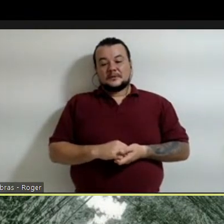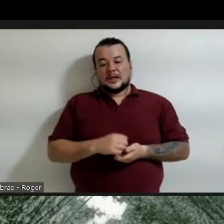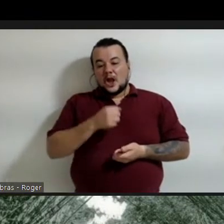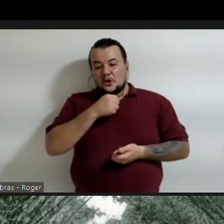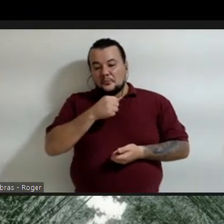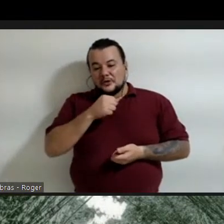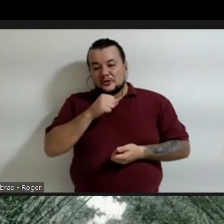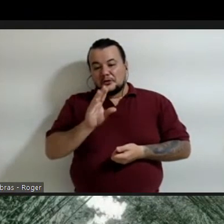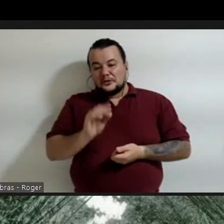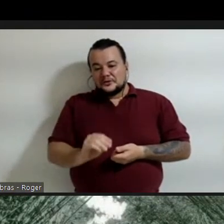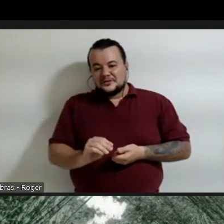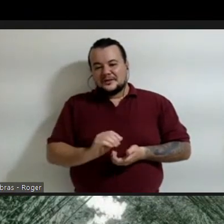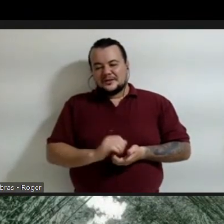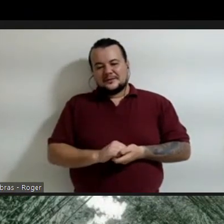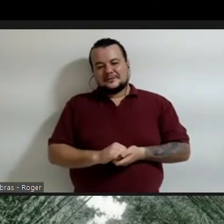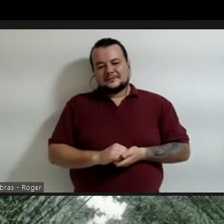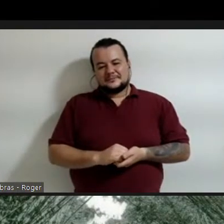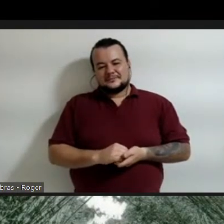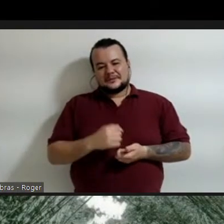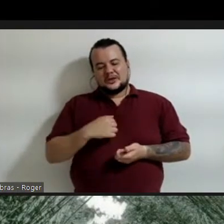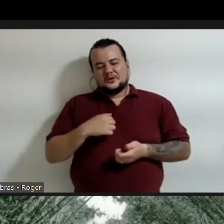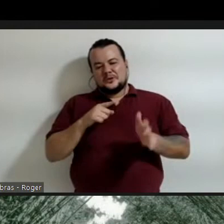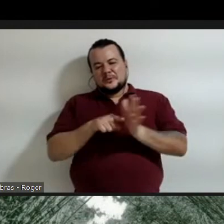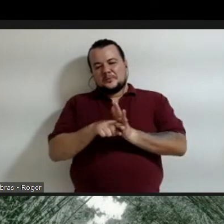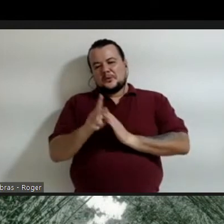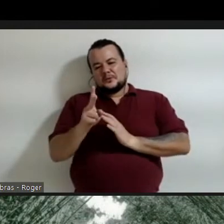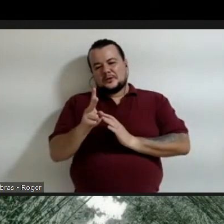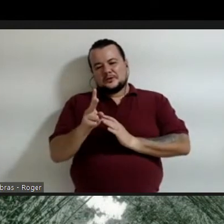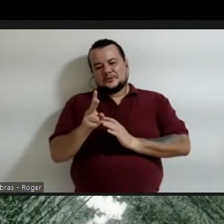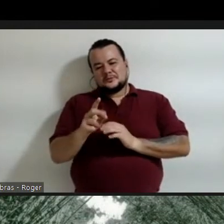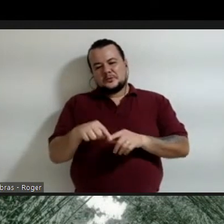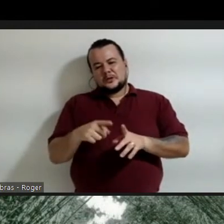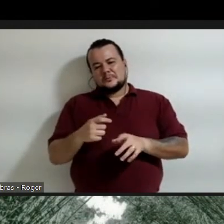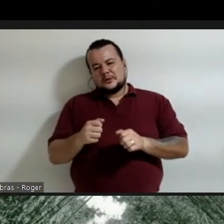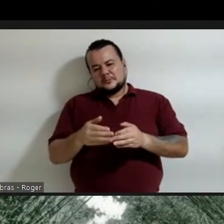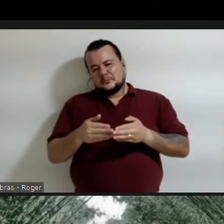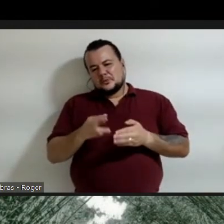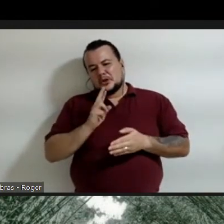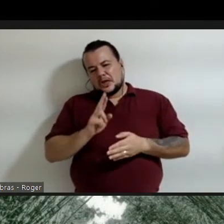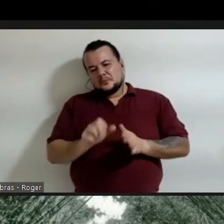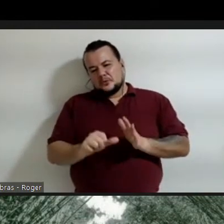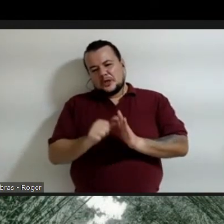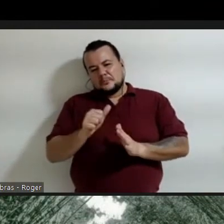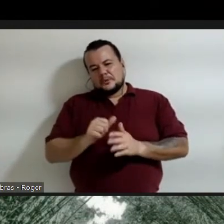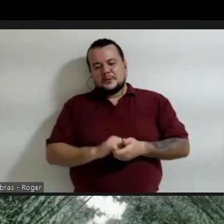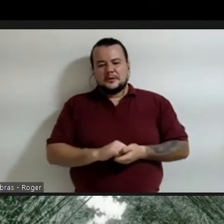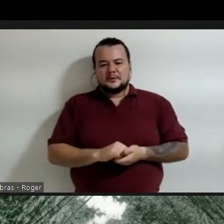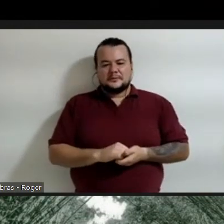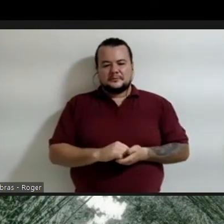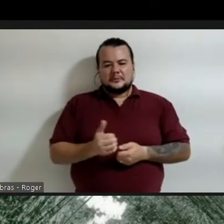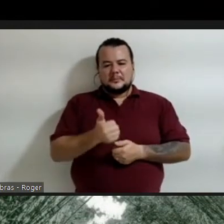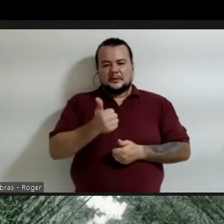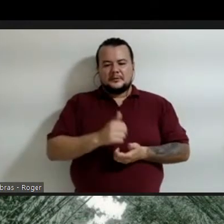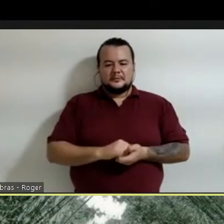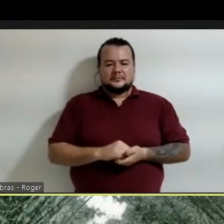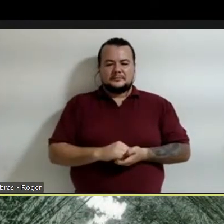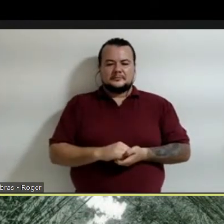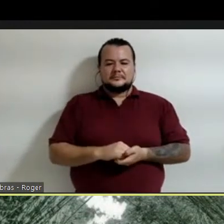Eu ia colocar a segunda questão, mas, por favor, responda então a primeira, pode ser, talvez? Melhor assim.